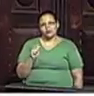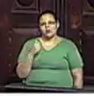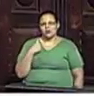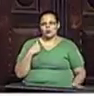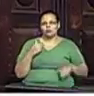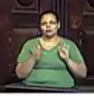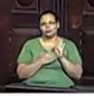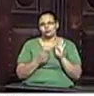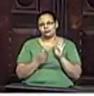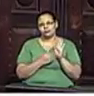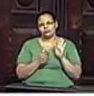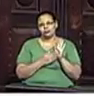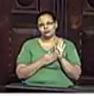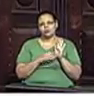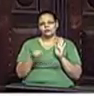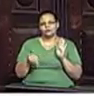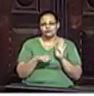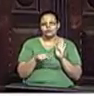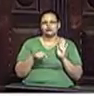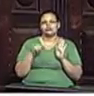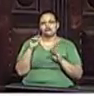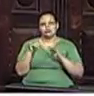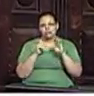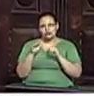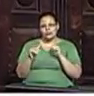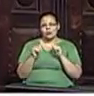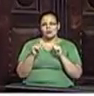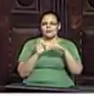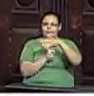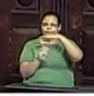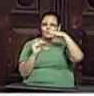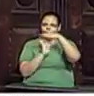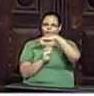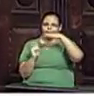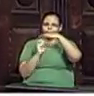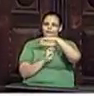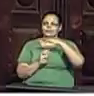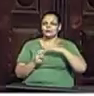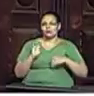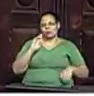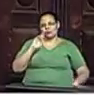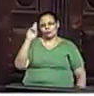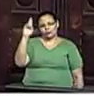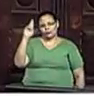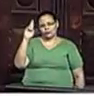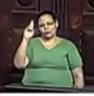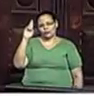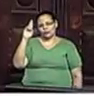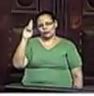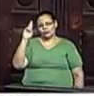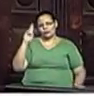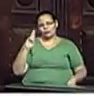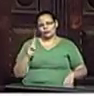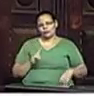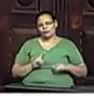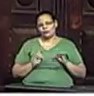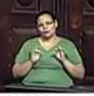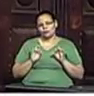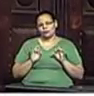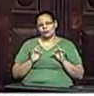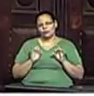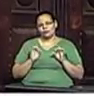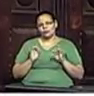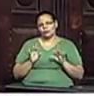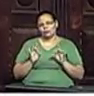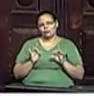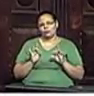propus que a gente chamasse as empresas responsáveis por serviços que eram explorados pelas